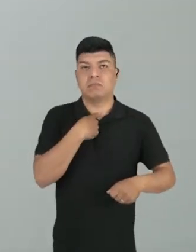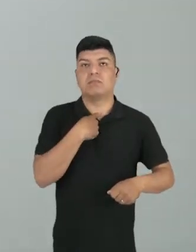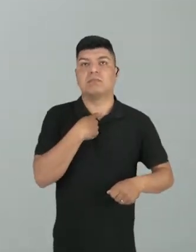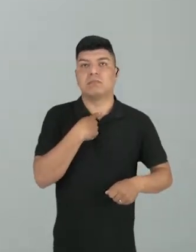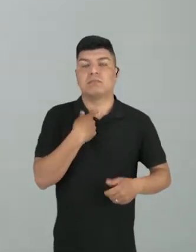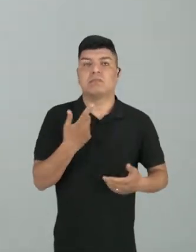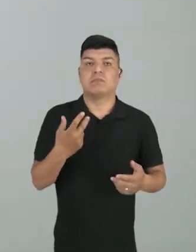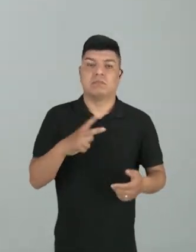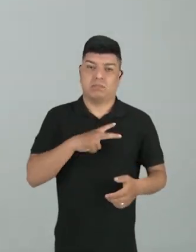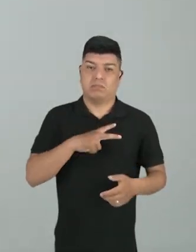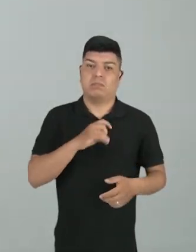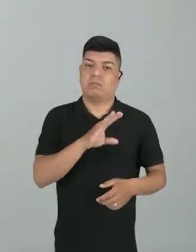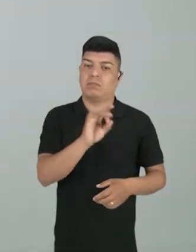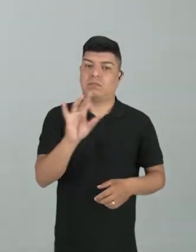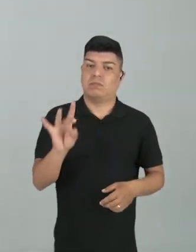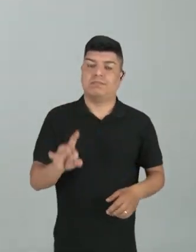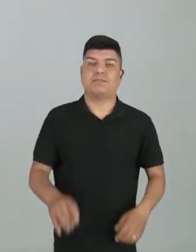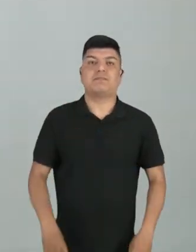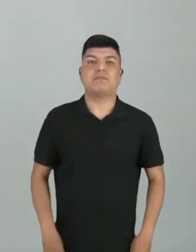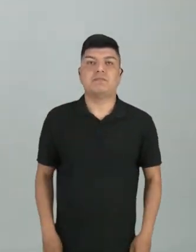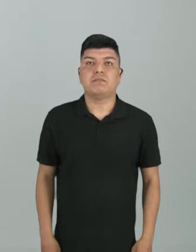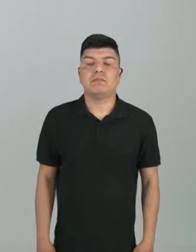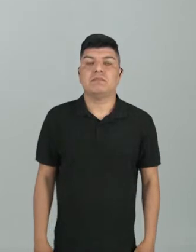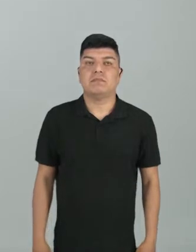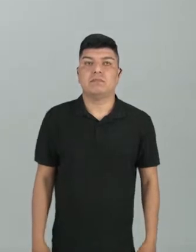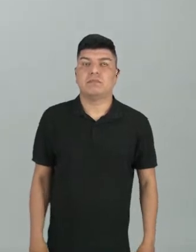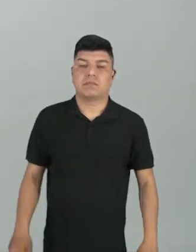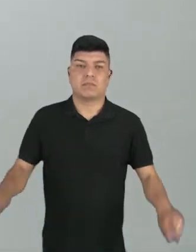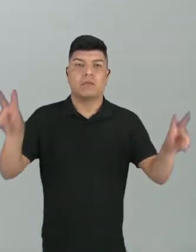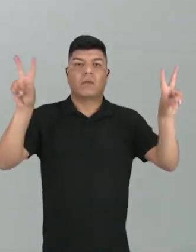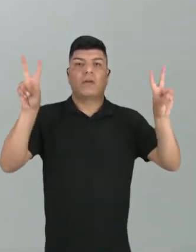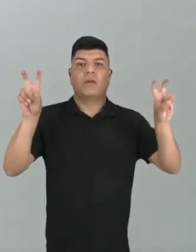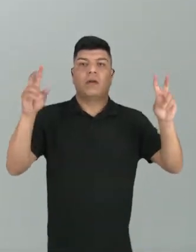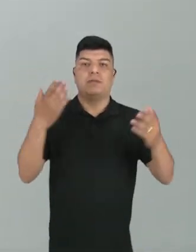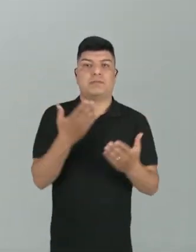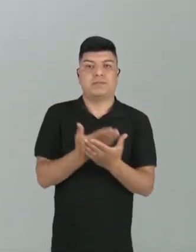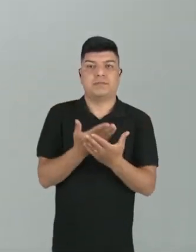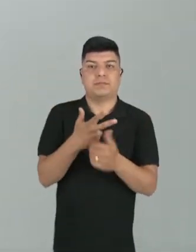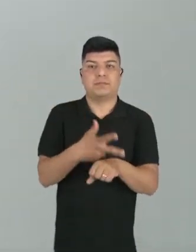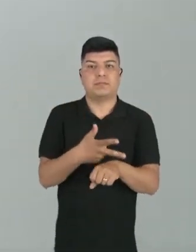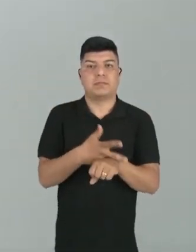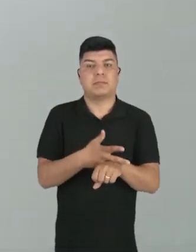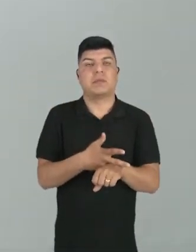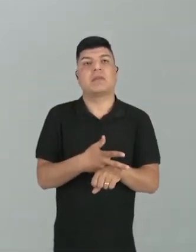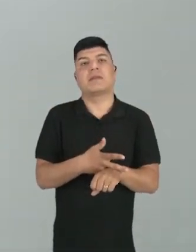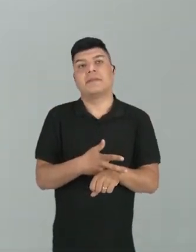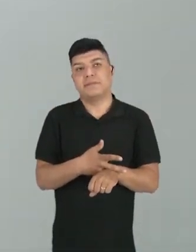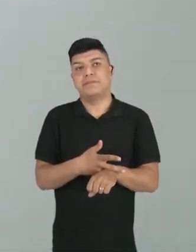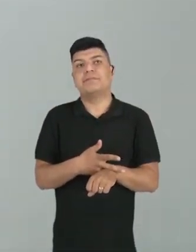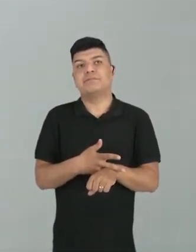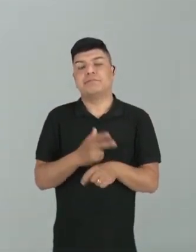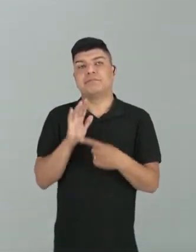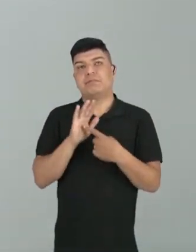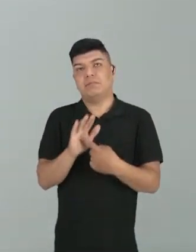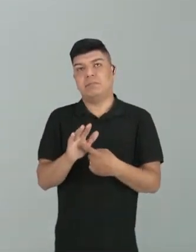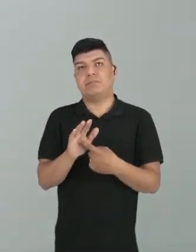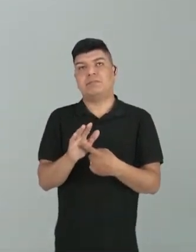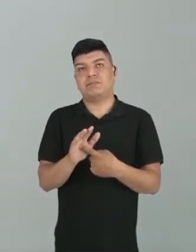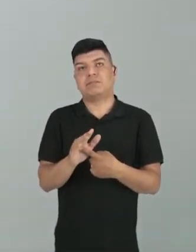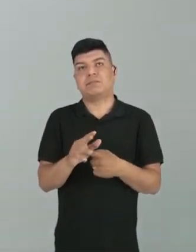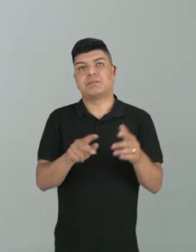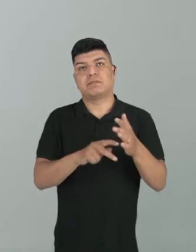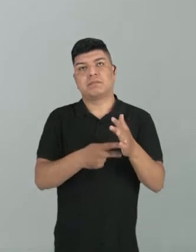suas peculiaridades. Já que o tema da nossa videoaula se reporta à questão